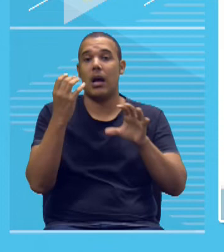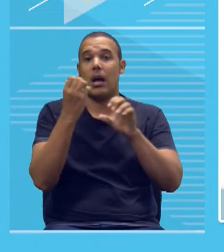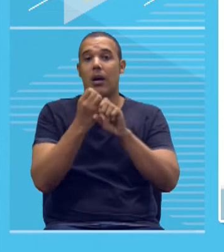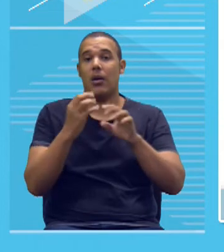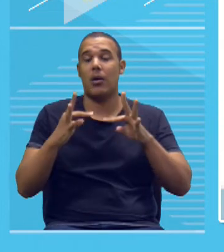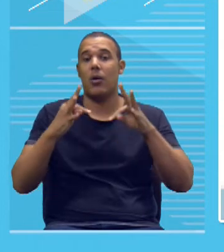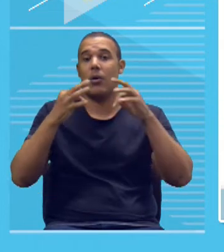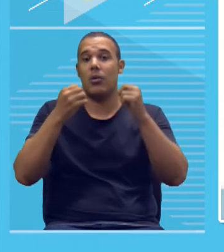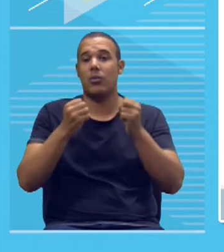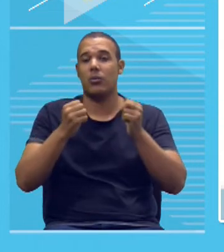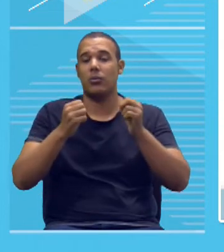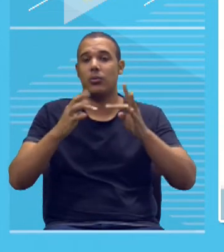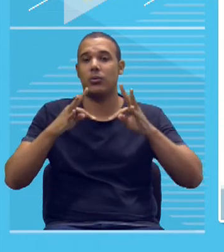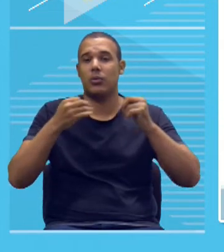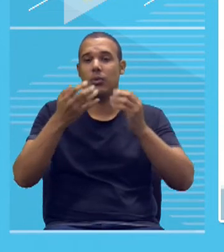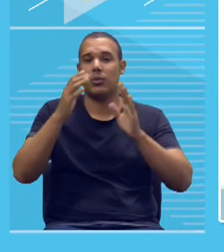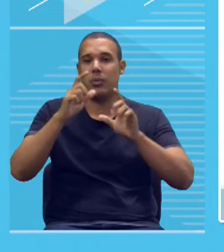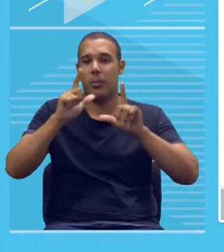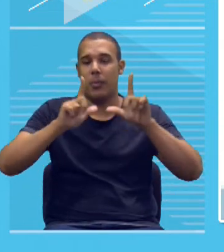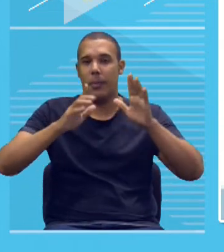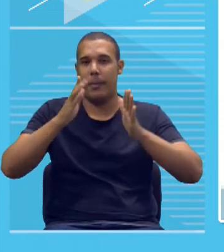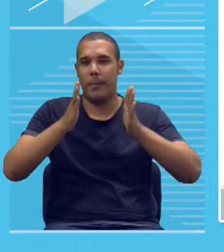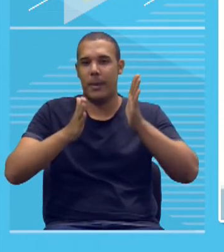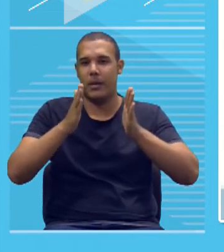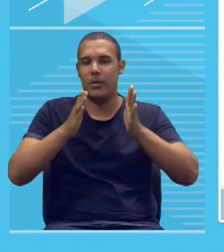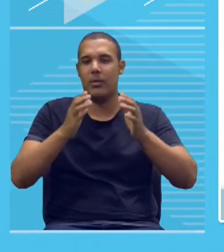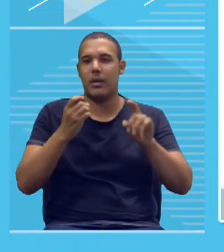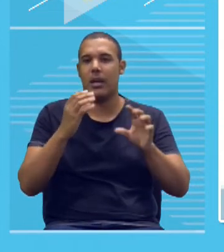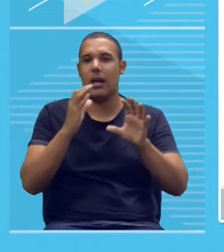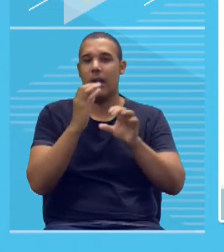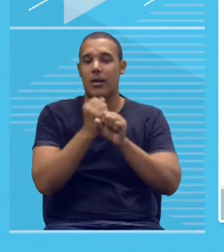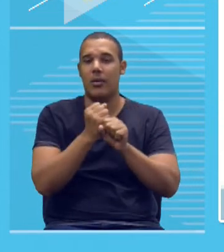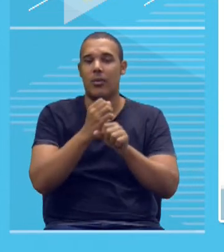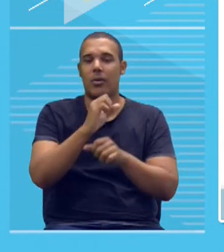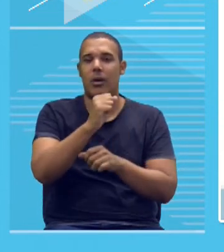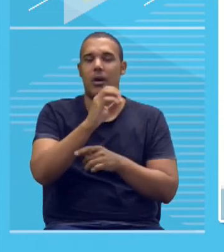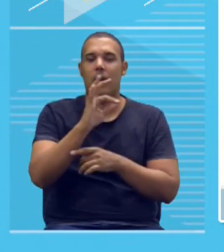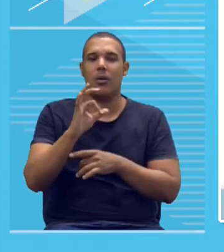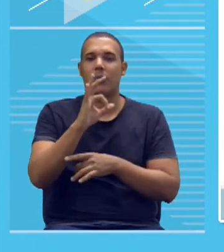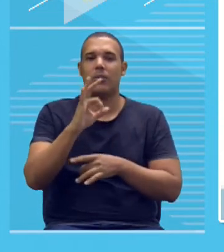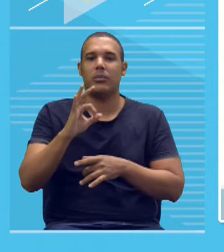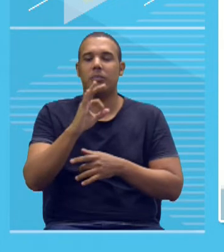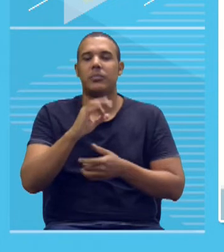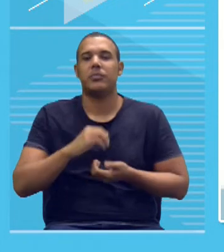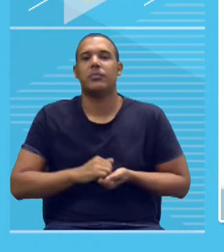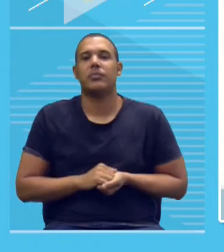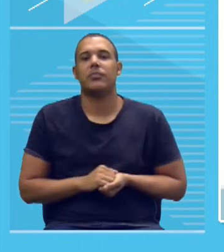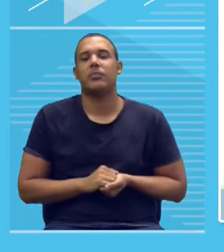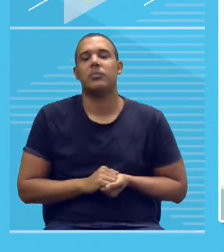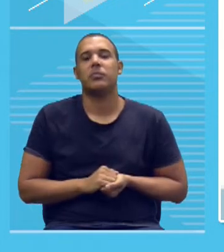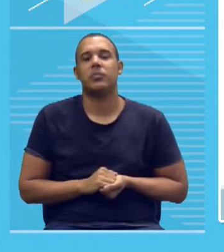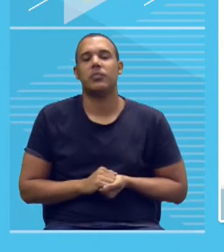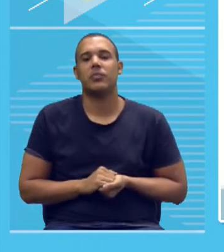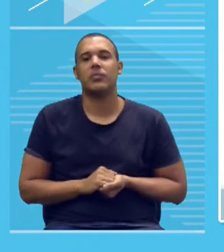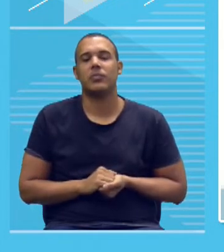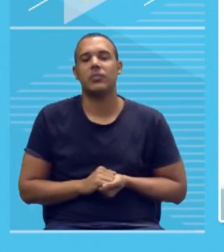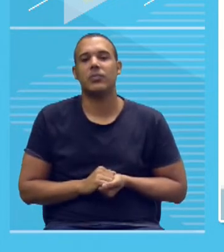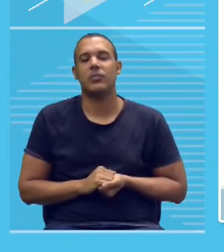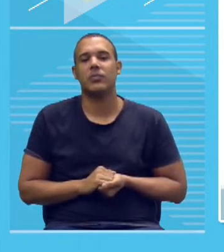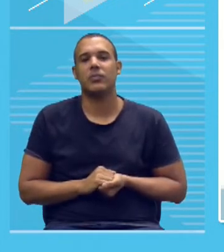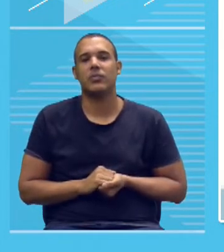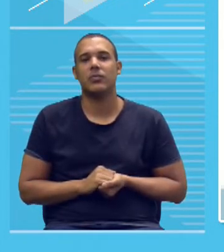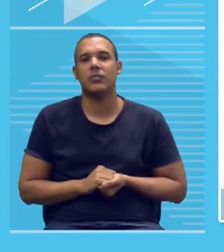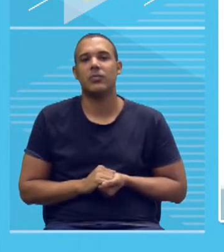gerado durante todo o período que daria aqueles oito por cento e responda à questão da forma que ele for colocar lá para mim